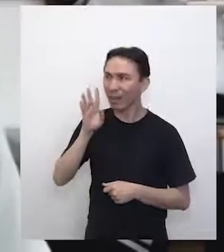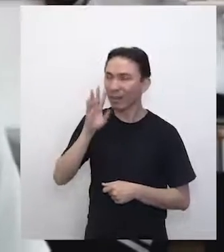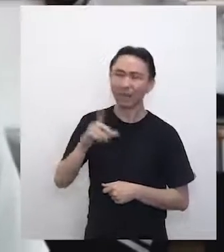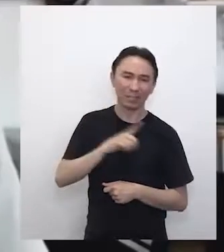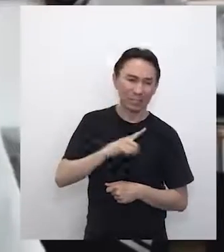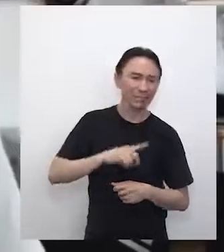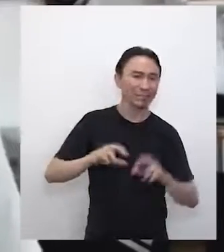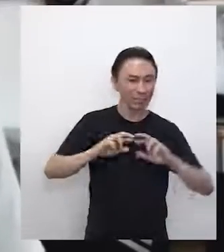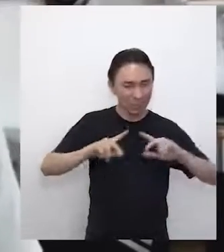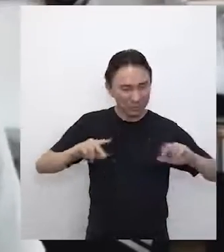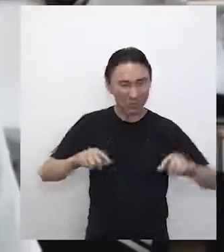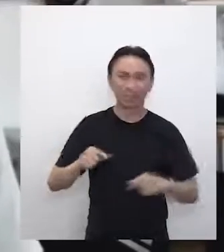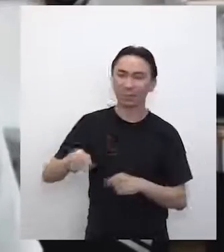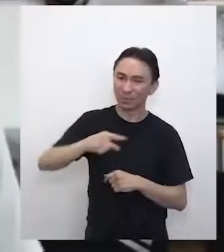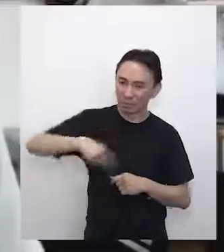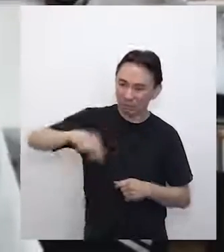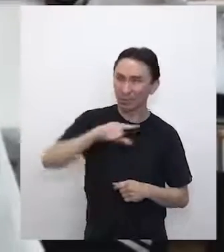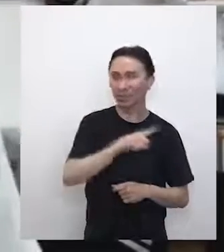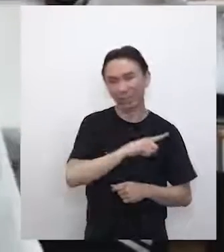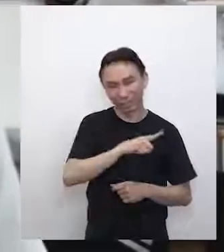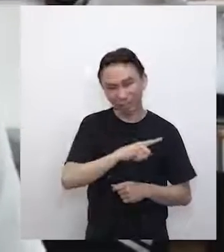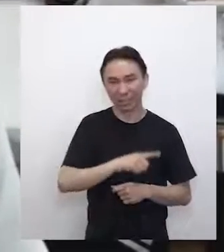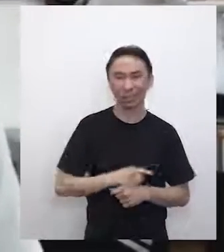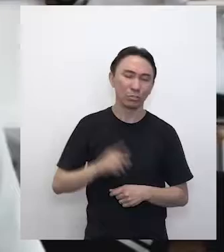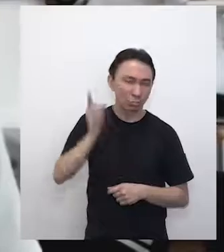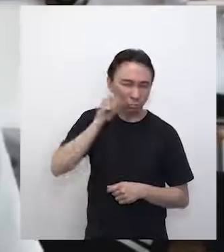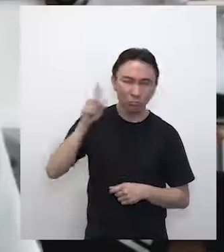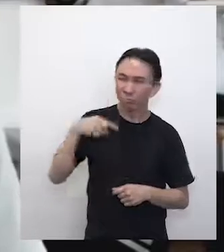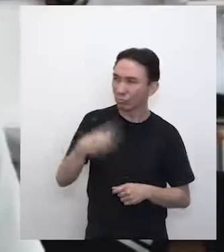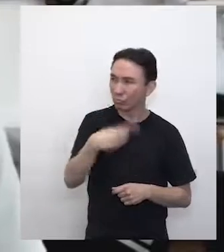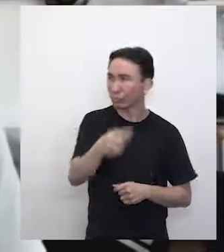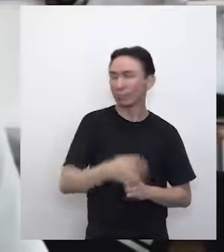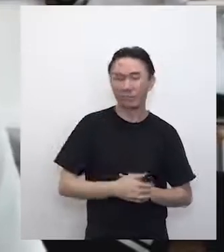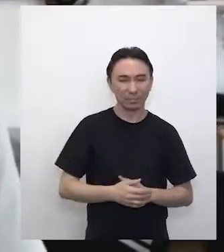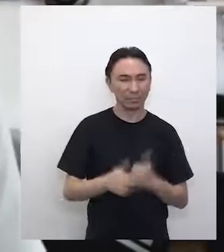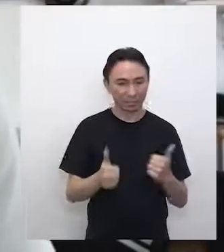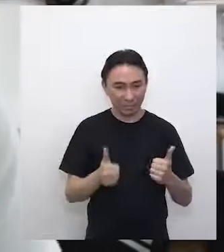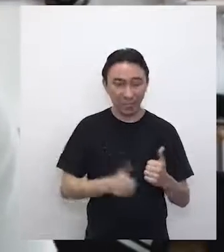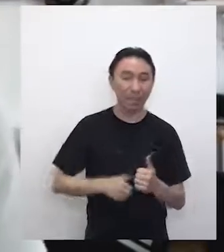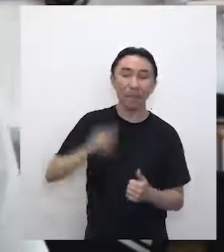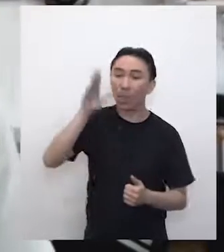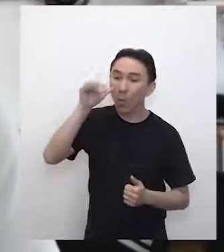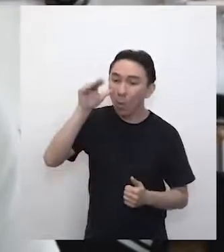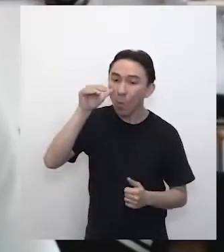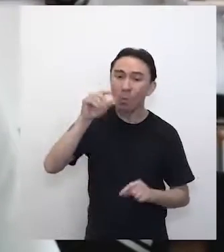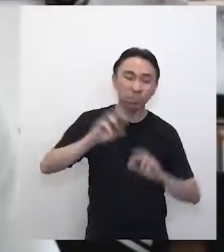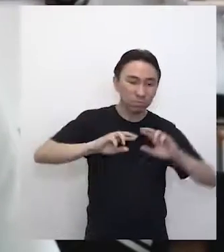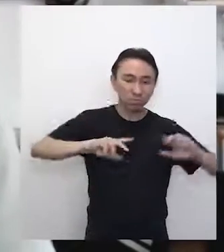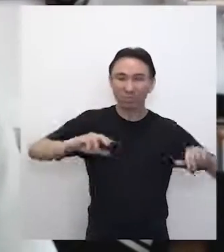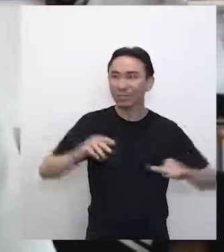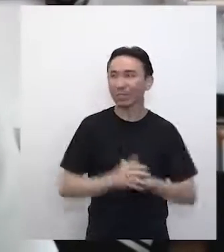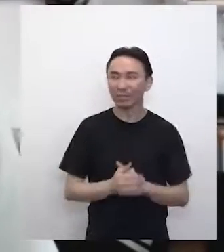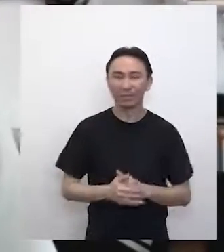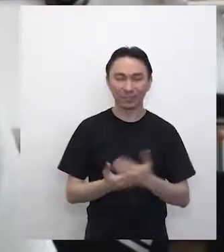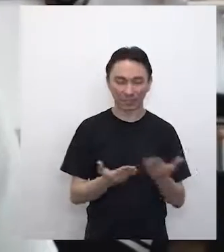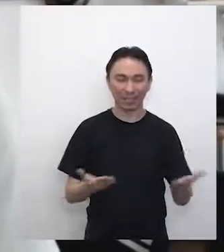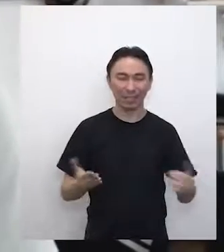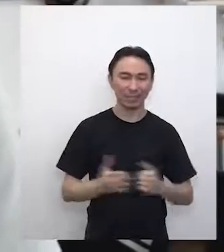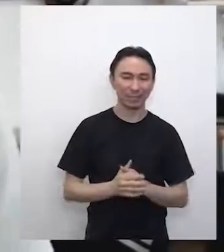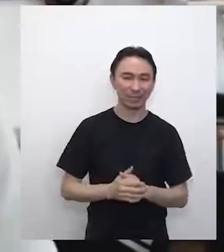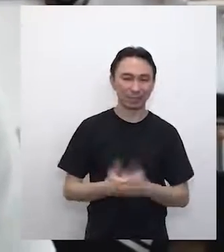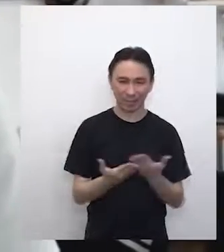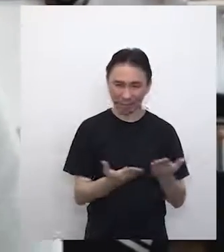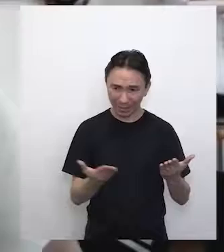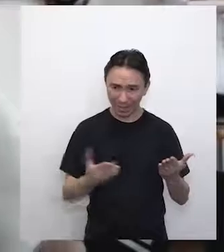gente trabalha no nosso dia a dia, curiosidades, muita coisa, tudo que